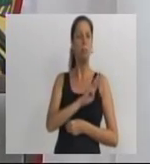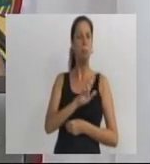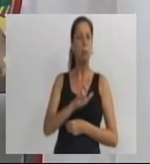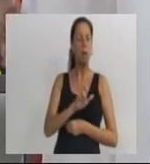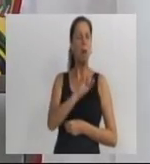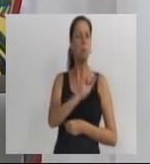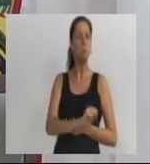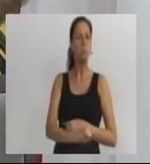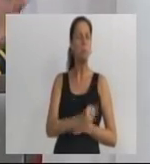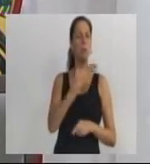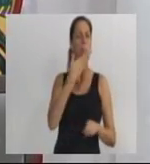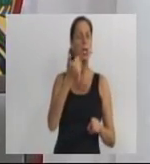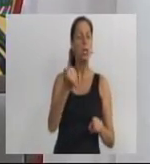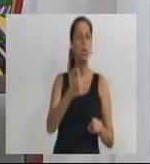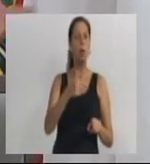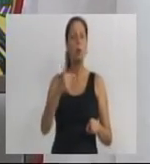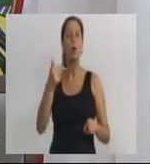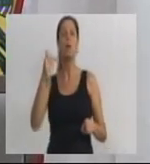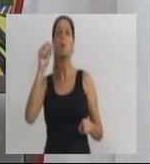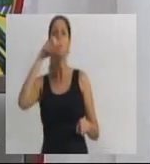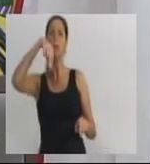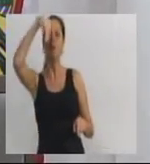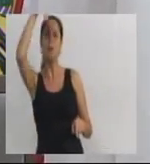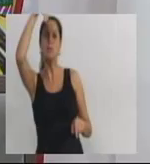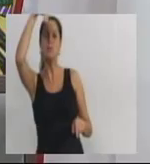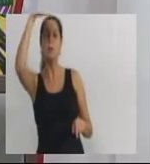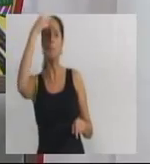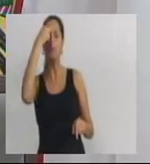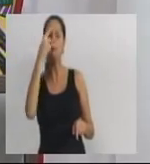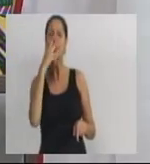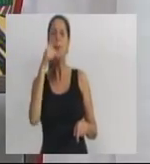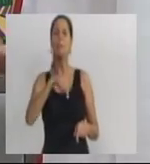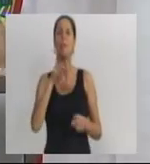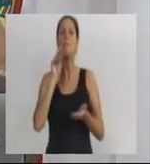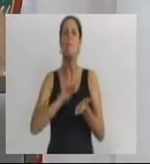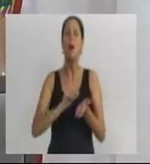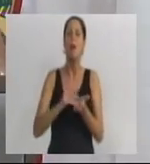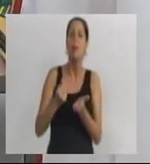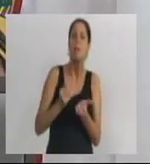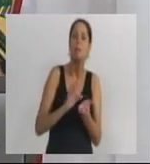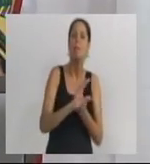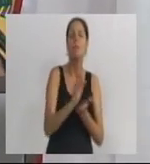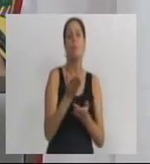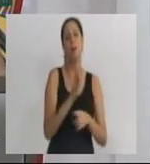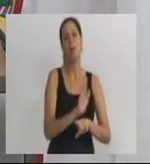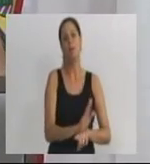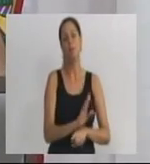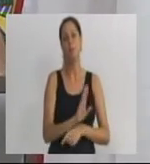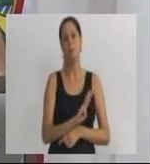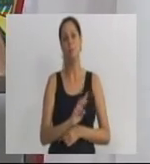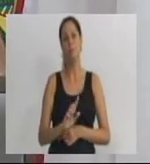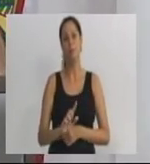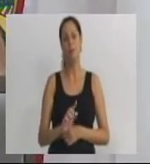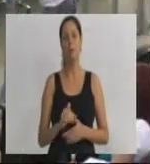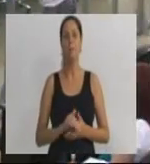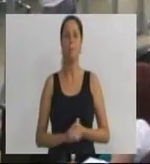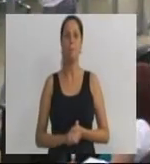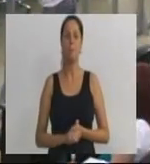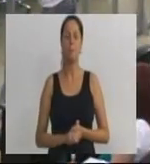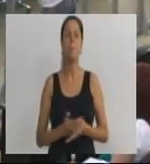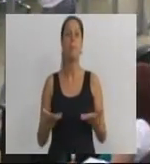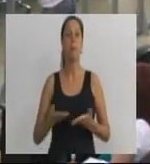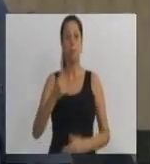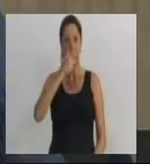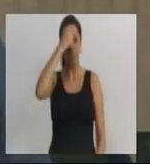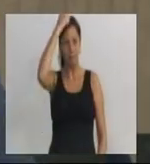aqui. Mas policiais têm que dar segurança para quem trabalha aqui. Com o maior prazer, Adriano. Ouvimos em aparte o vereador